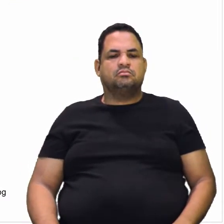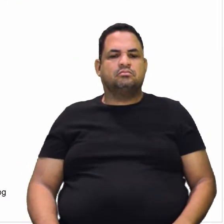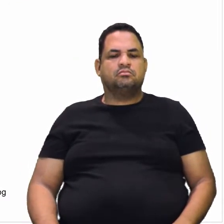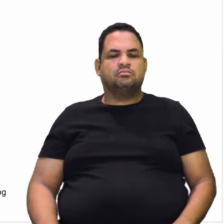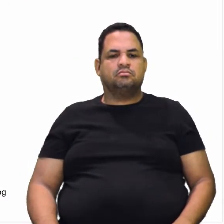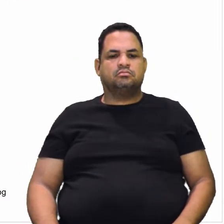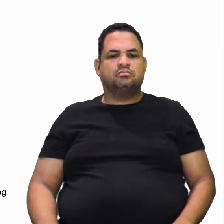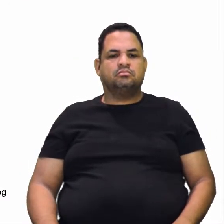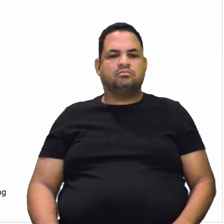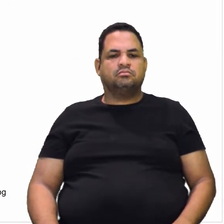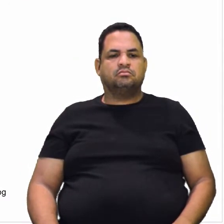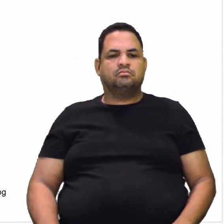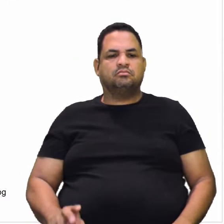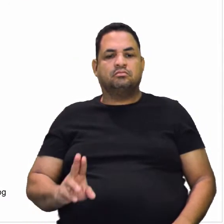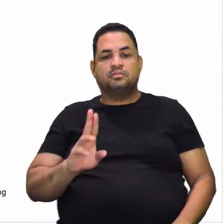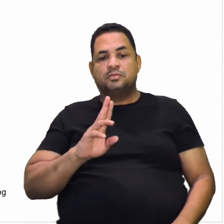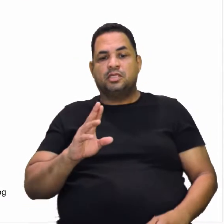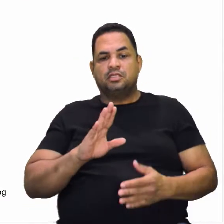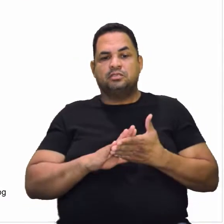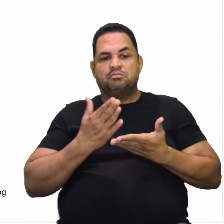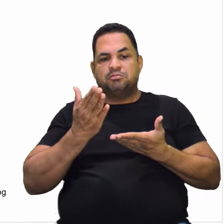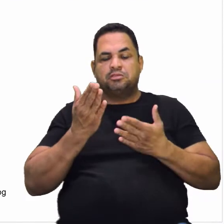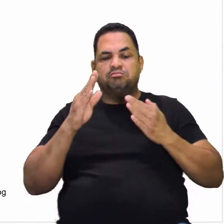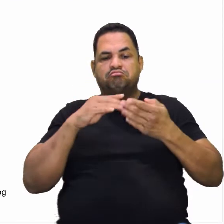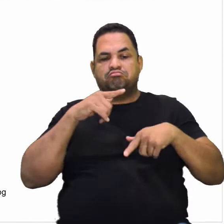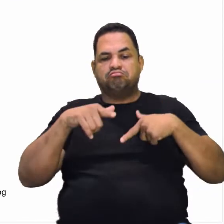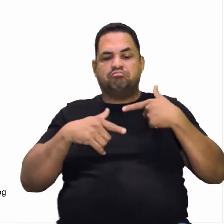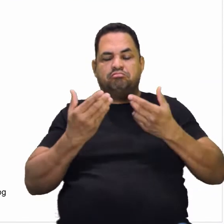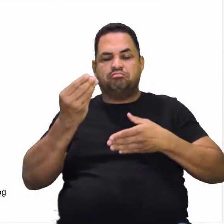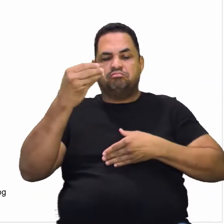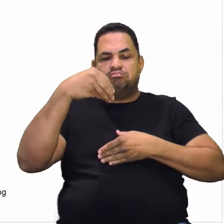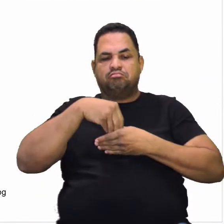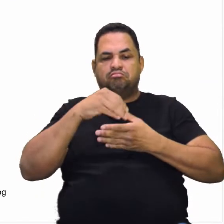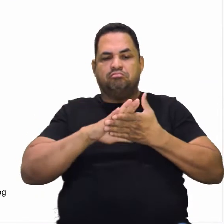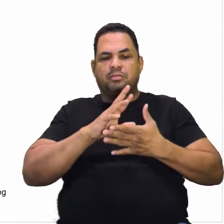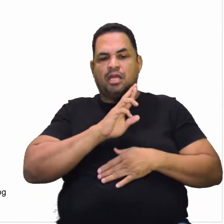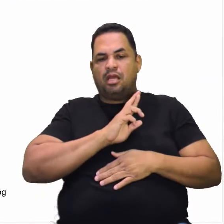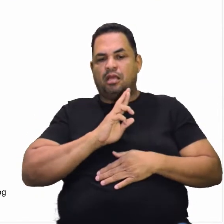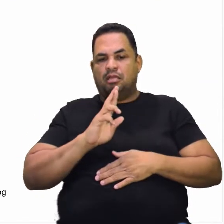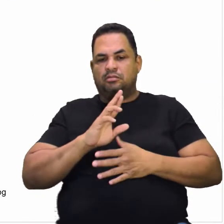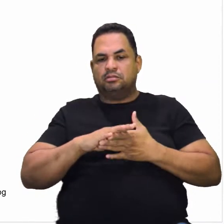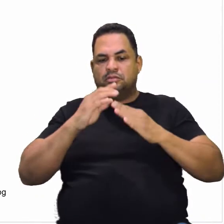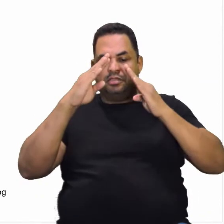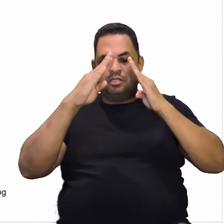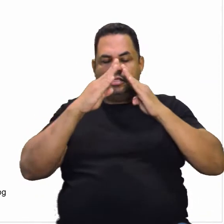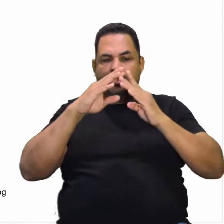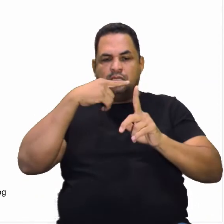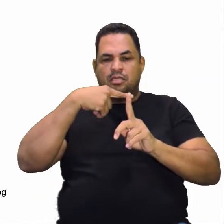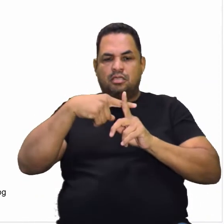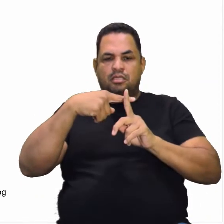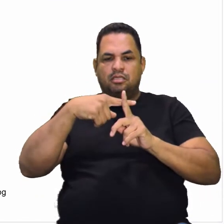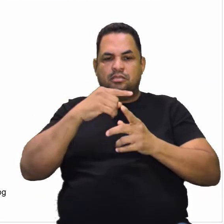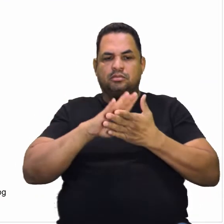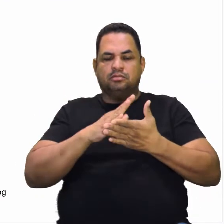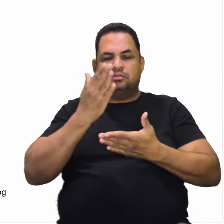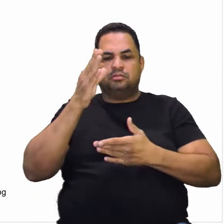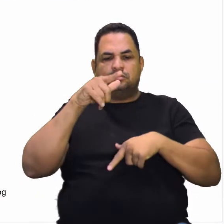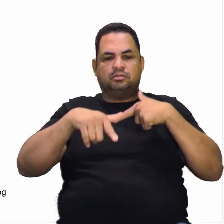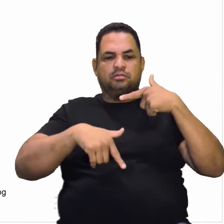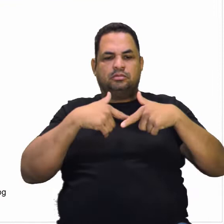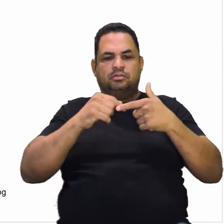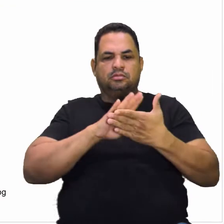sagradas. Apenas os sacerdotes e membros da nobreza e alto clero e os escribas conheciam a arte de